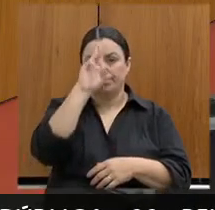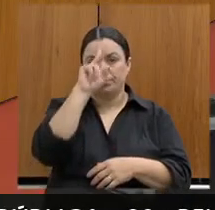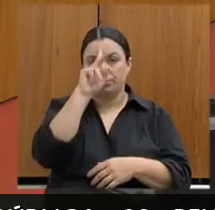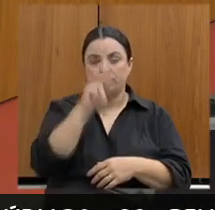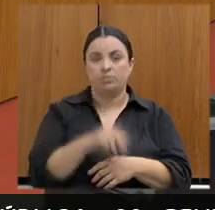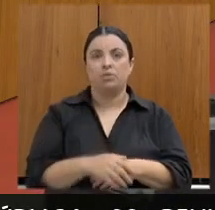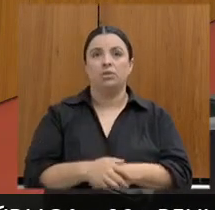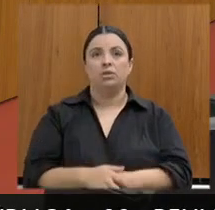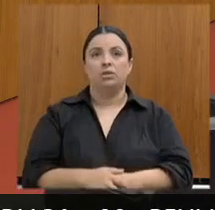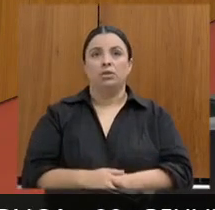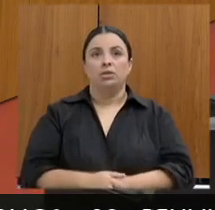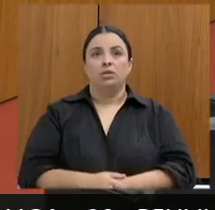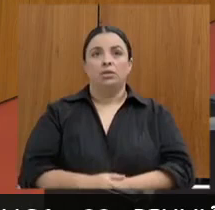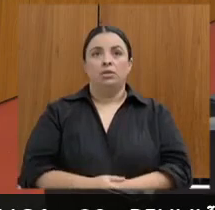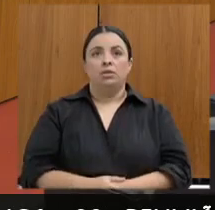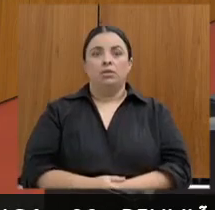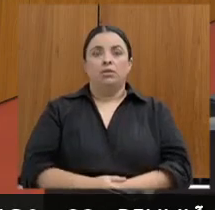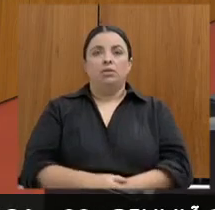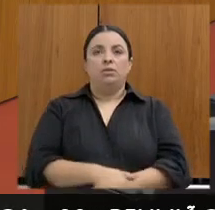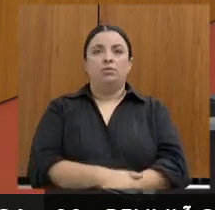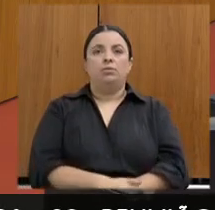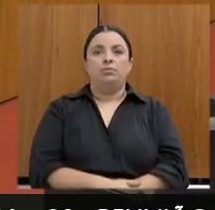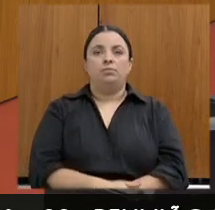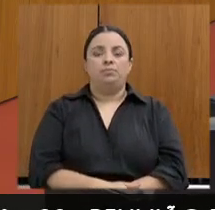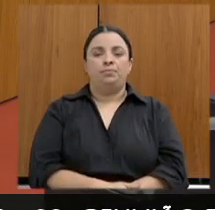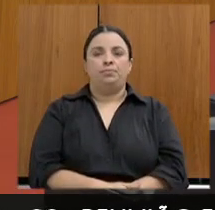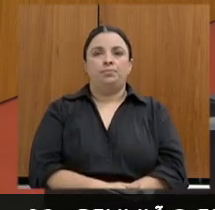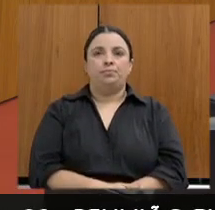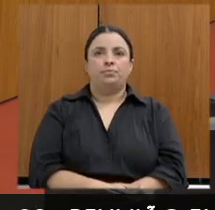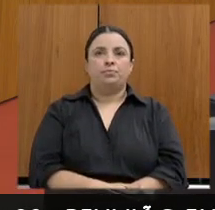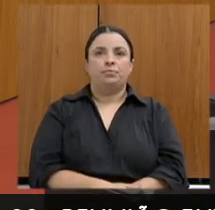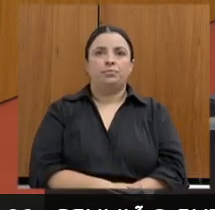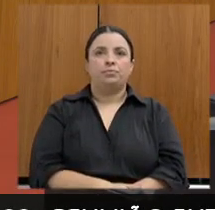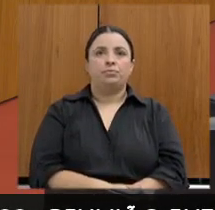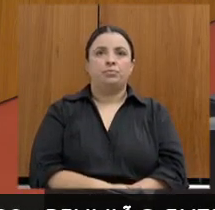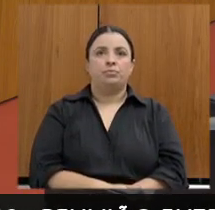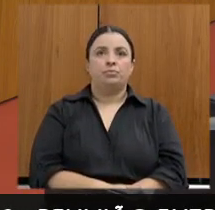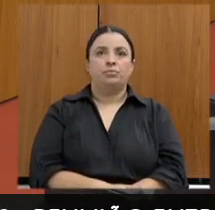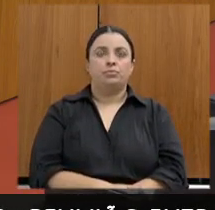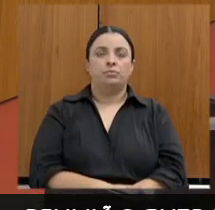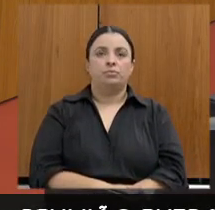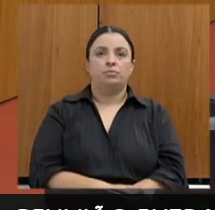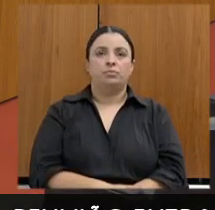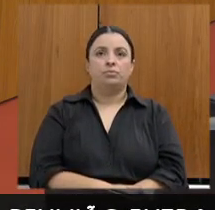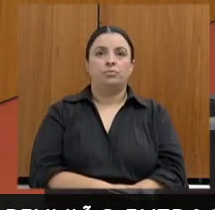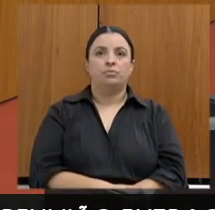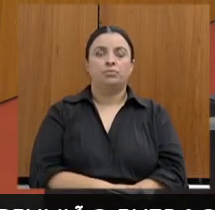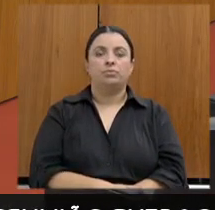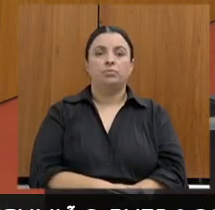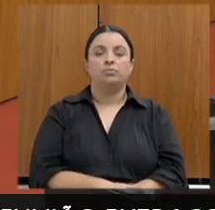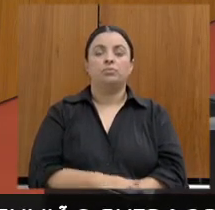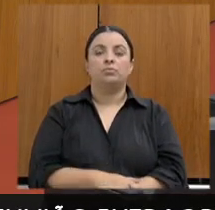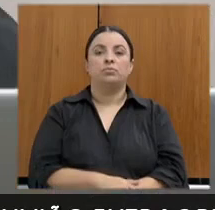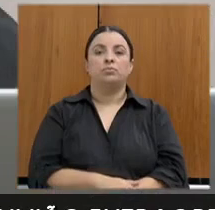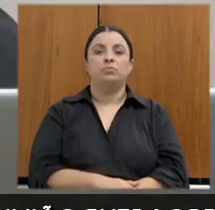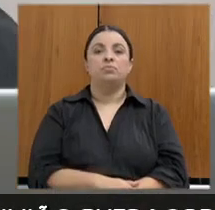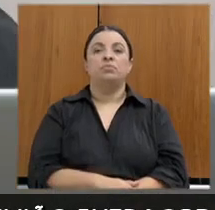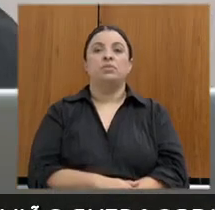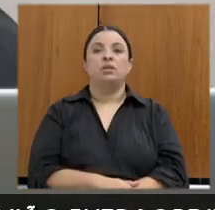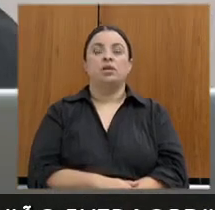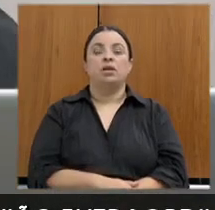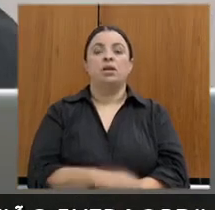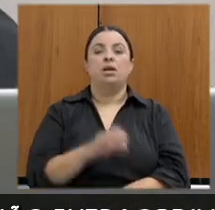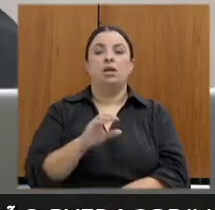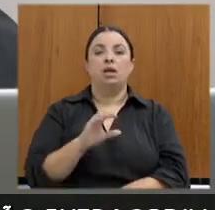e esse cabelo Giovanella jogando cabelo acabo mesmo também que acompanha os trabalhos